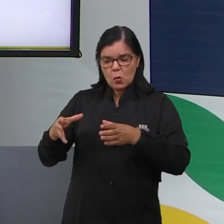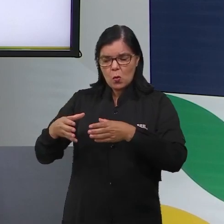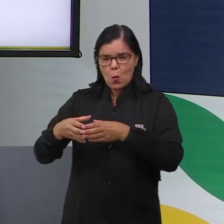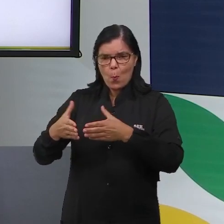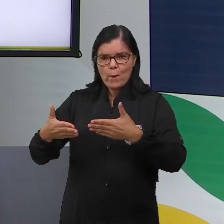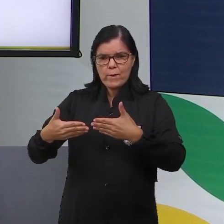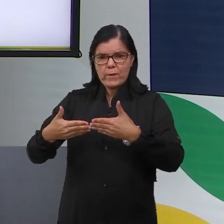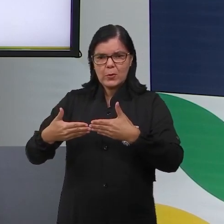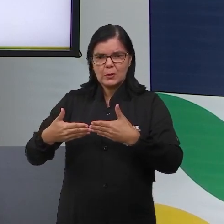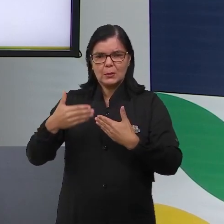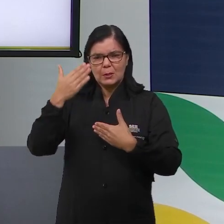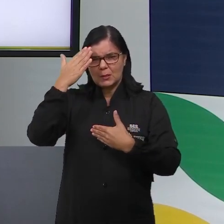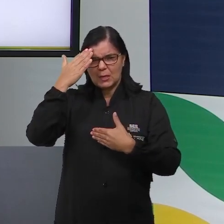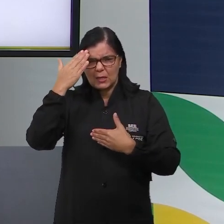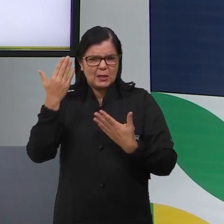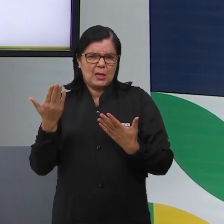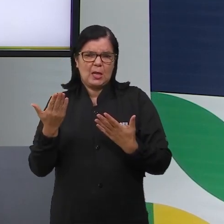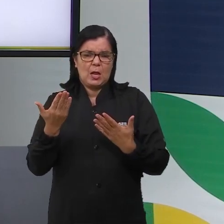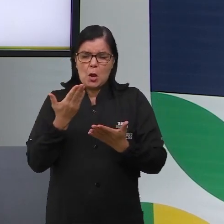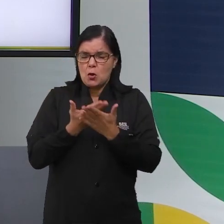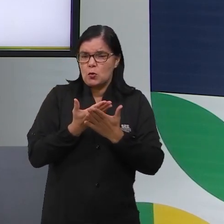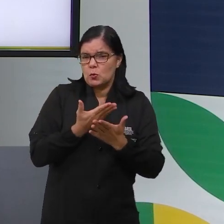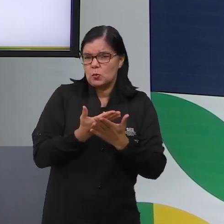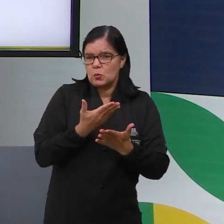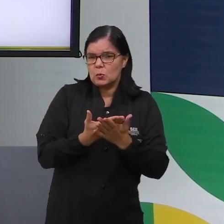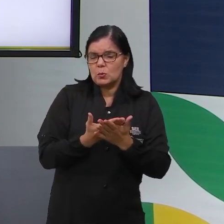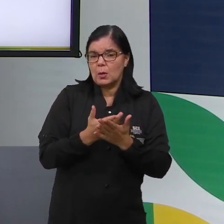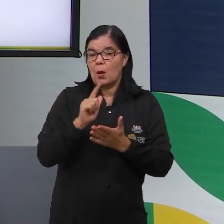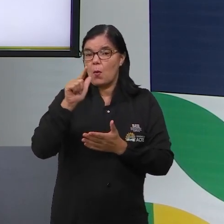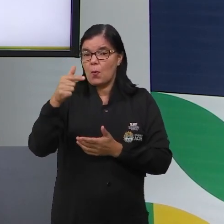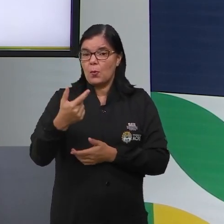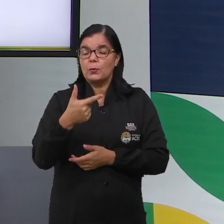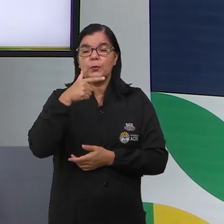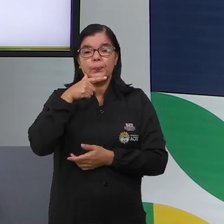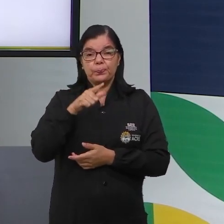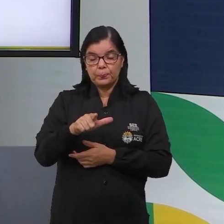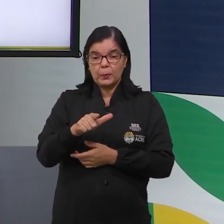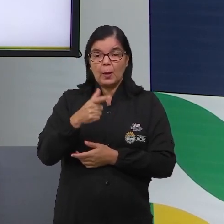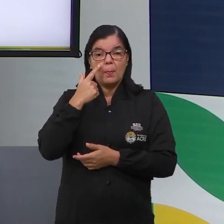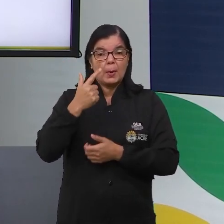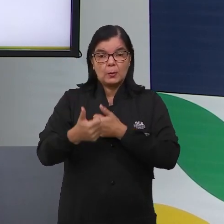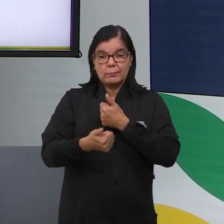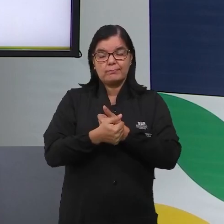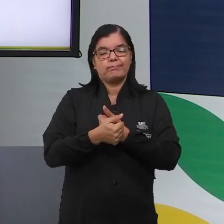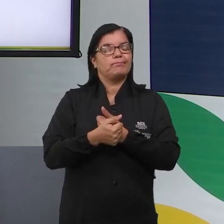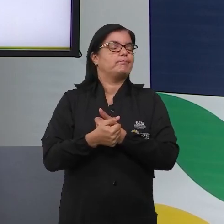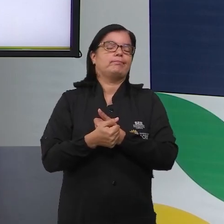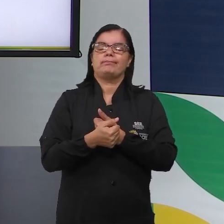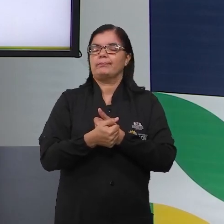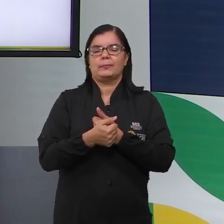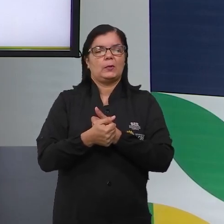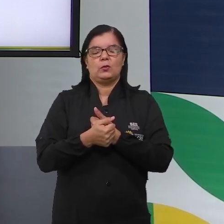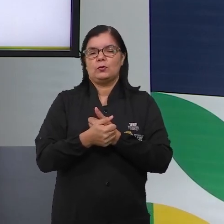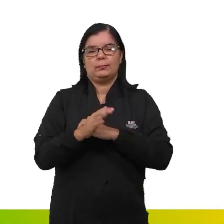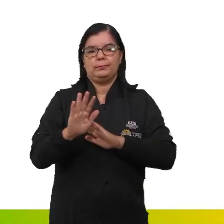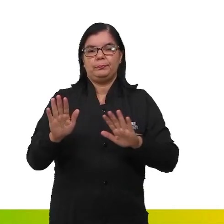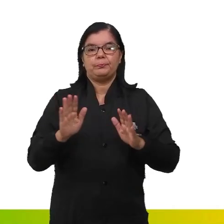você não vai querer entender, compreender, estudar um pouco um outro idioma para poder se aproximar? Então, não, a gente já sabe